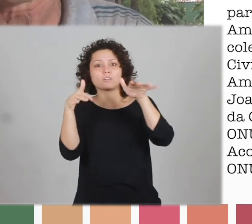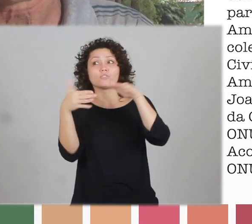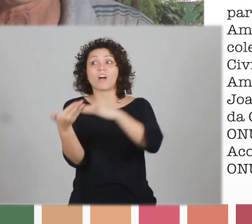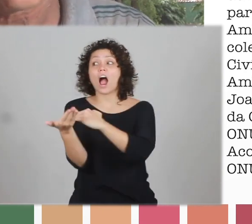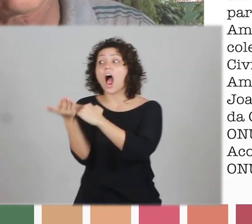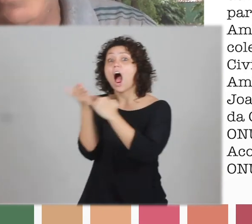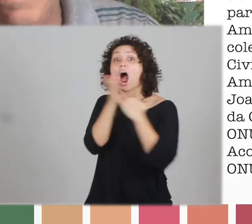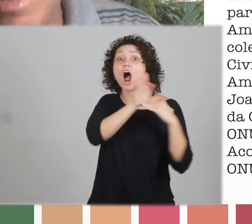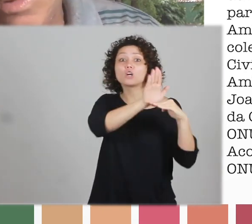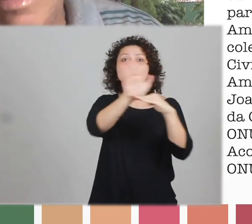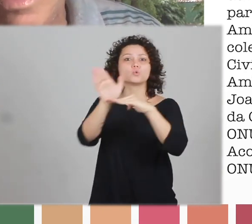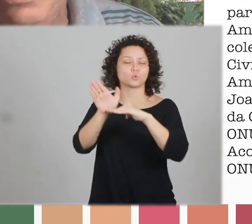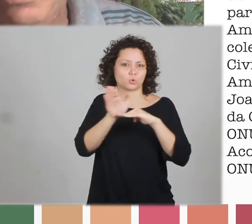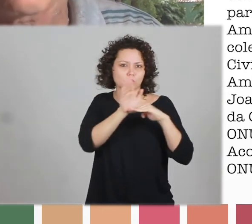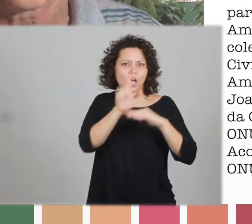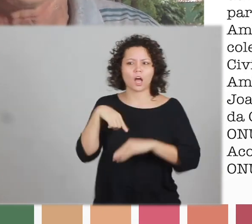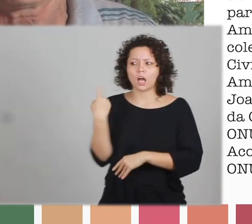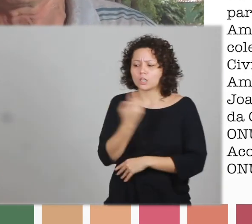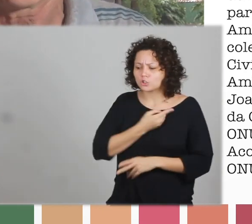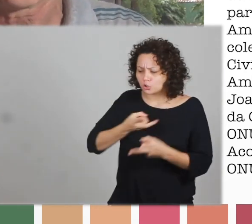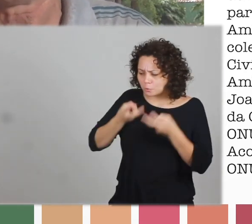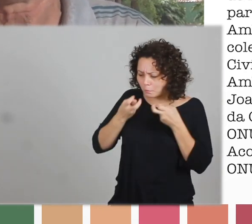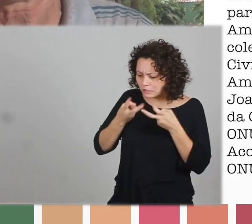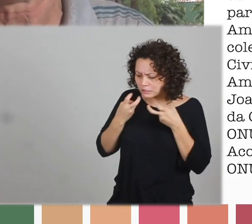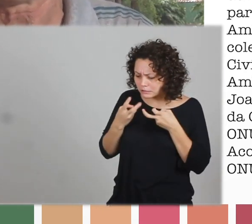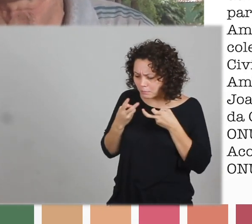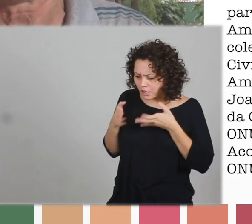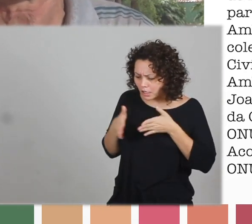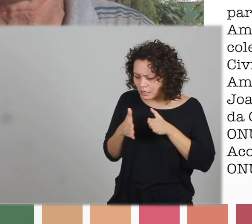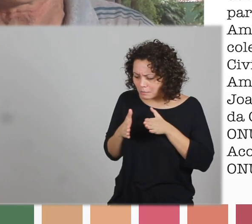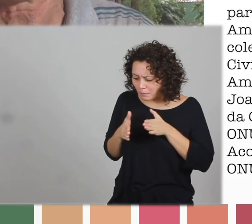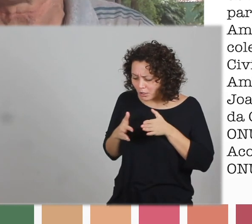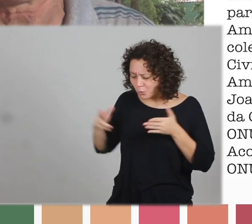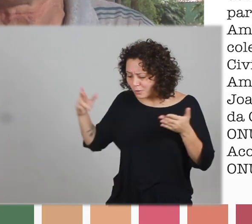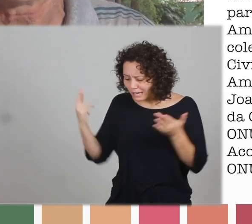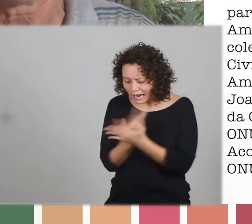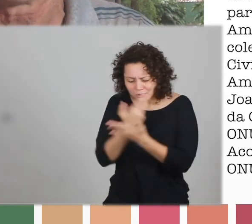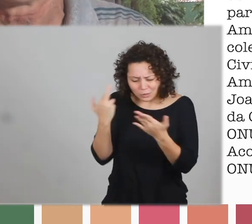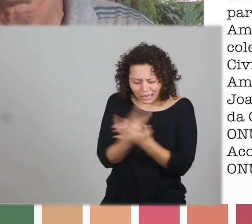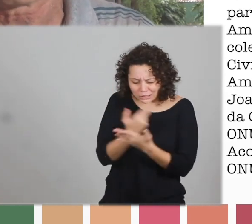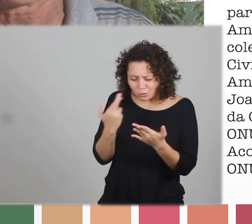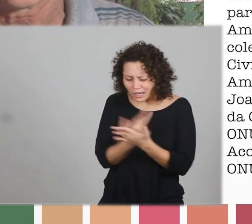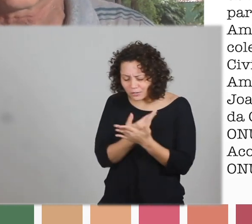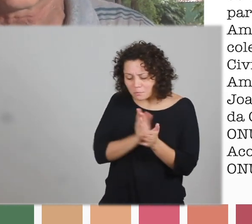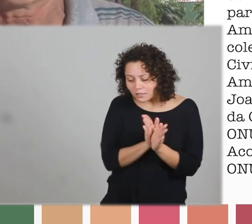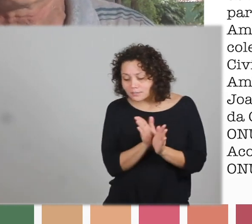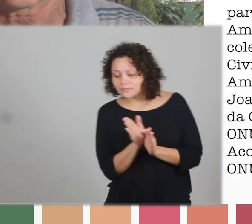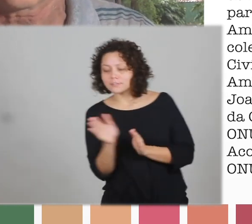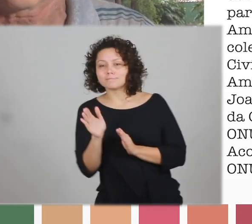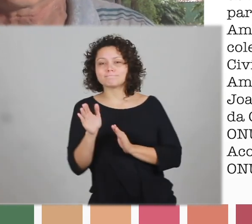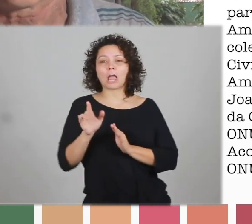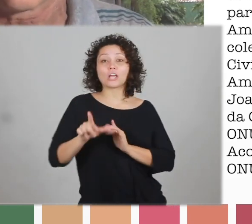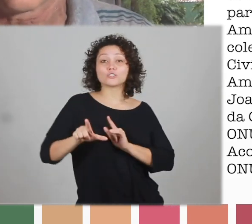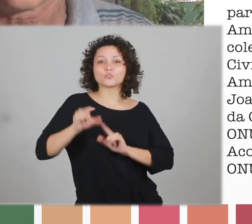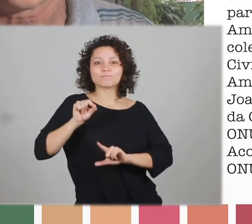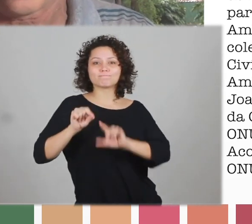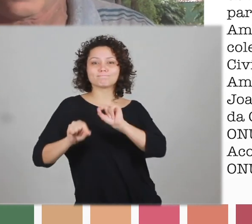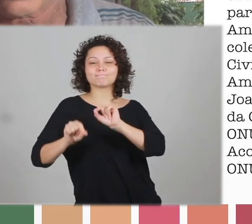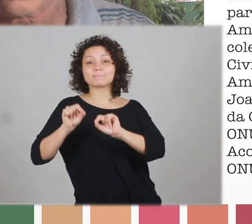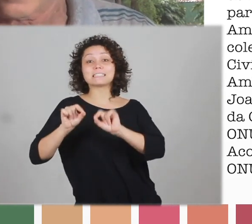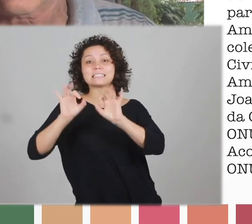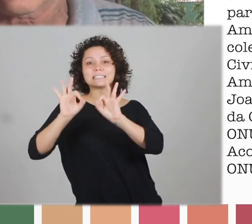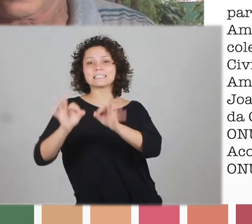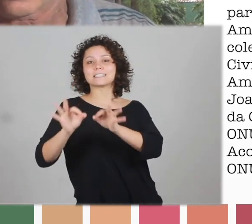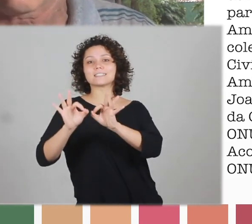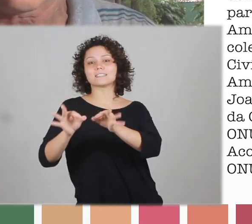a perceber eventuais erros no caminho, mas fazer a escolha certa no caminho de sociedades sustentáveis.